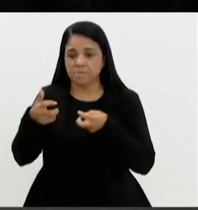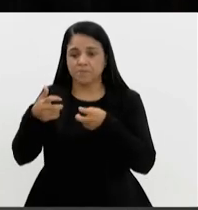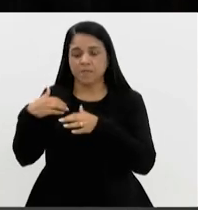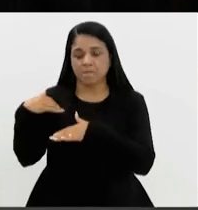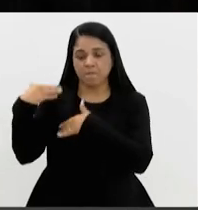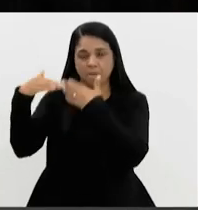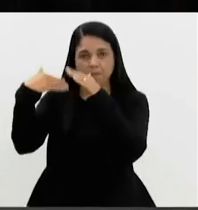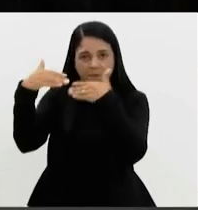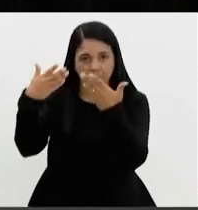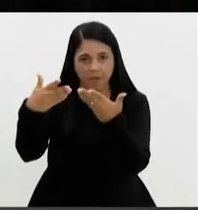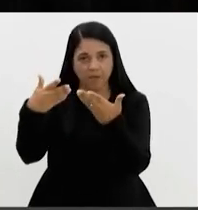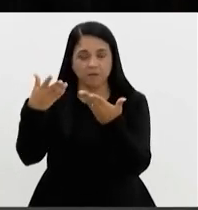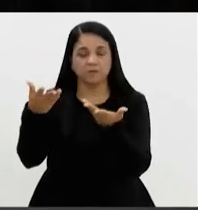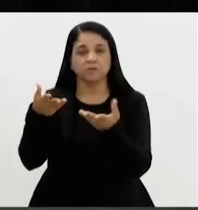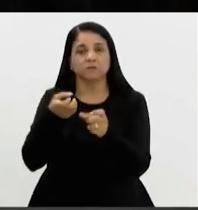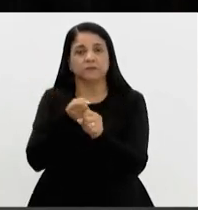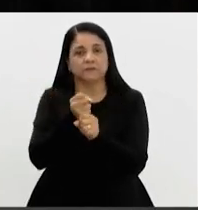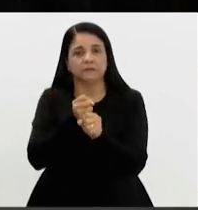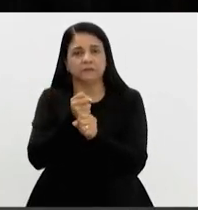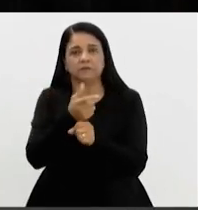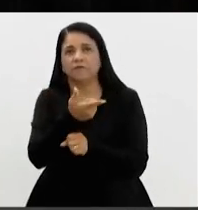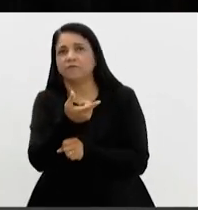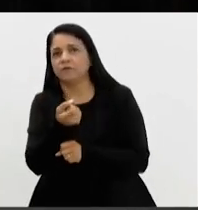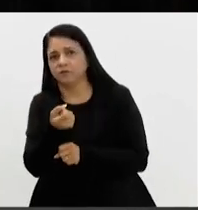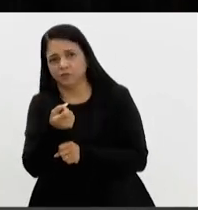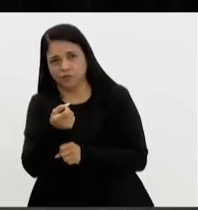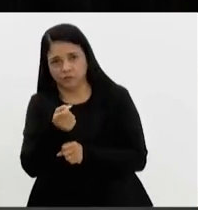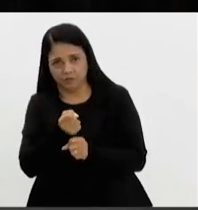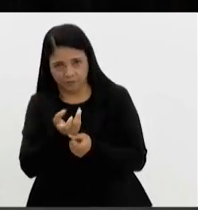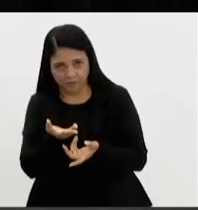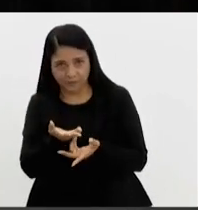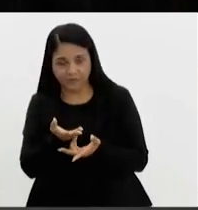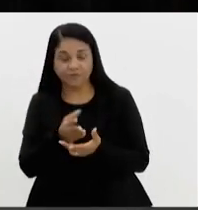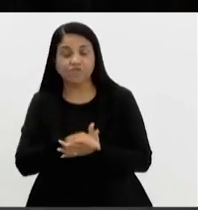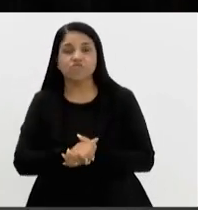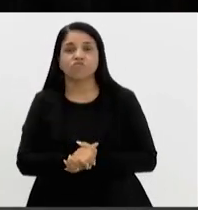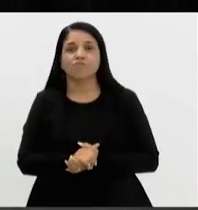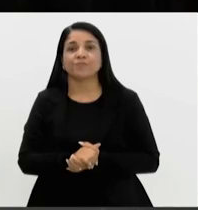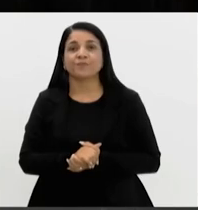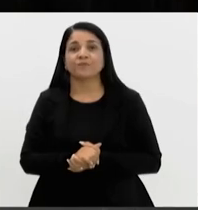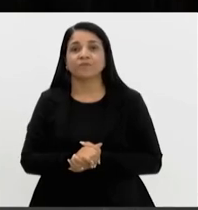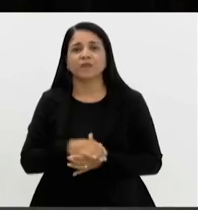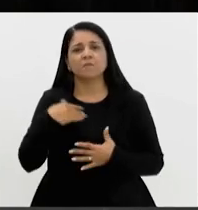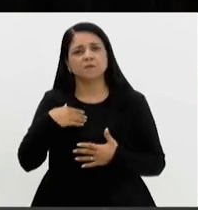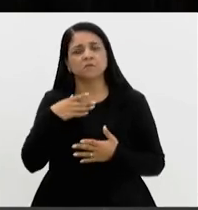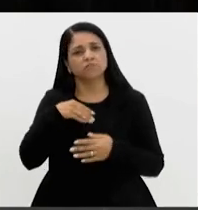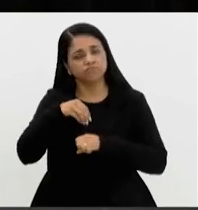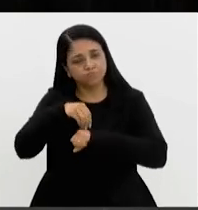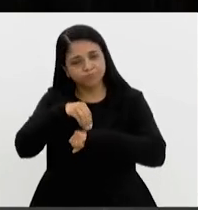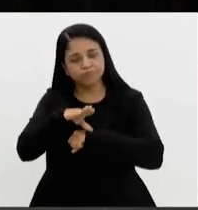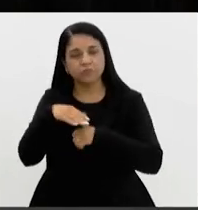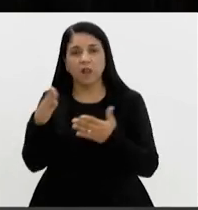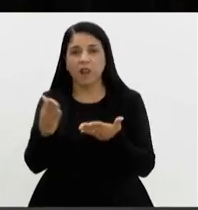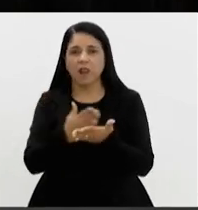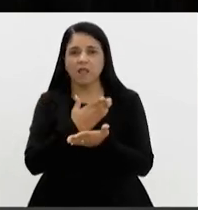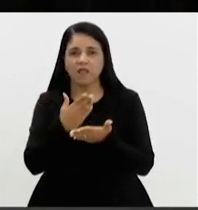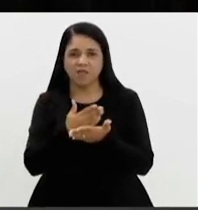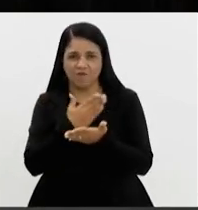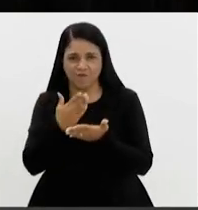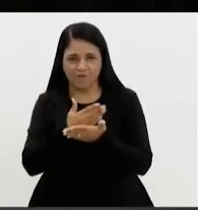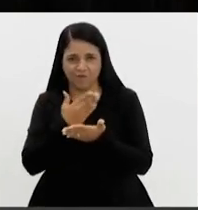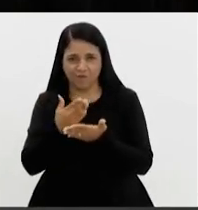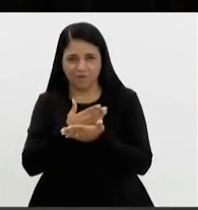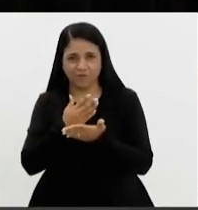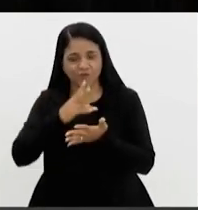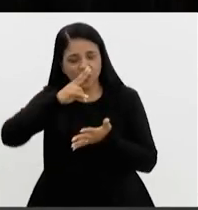eh nas últim nos últimos 20 anos mas eu indico sempre esse livro que eu acho ele é